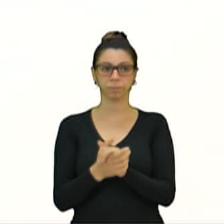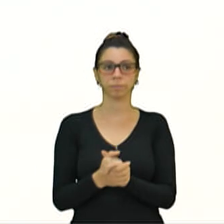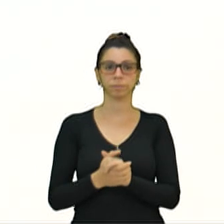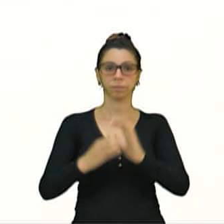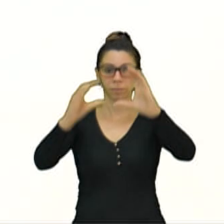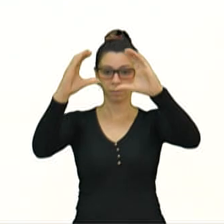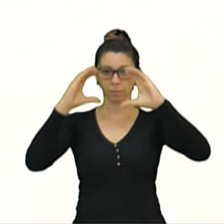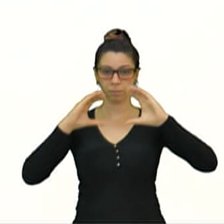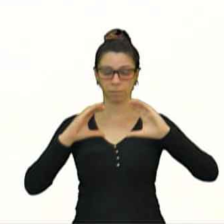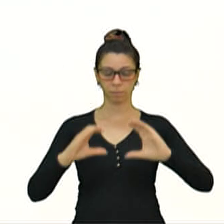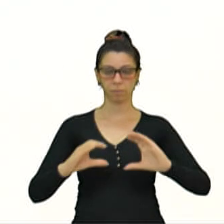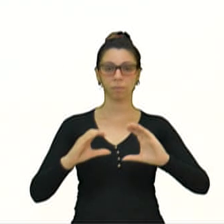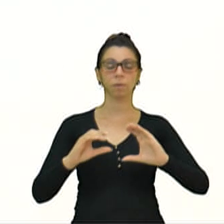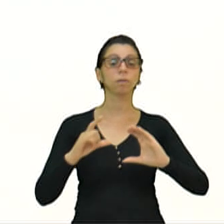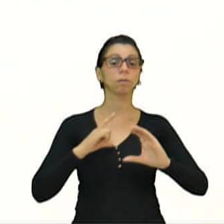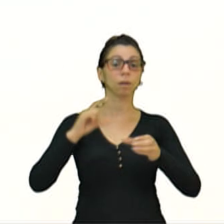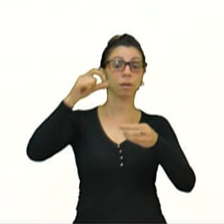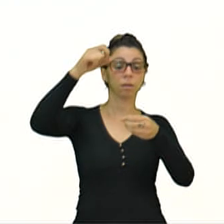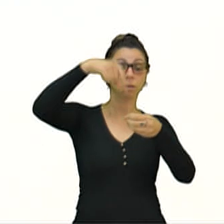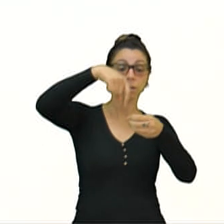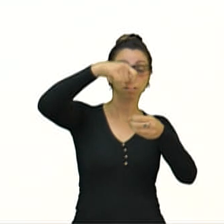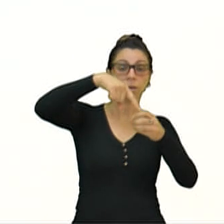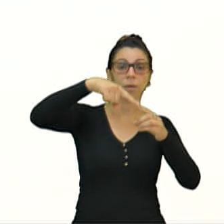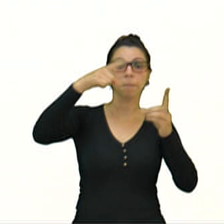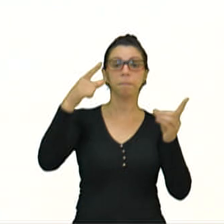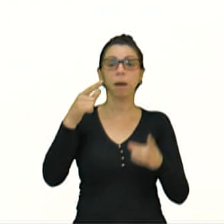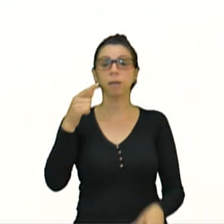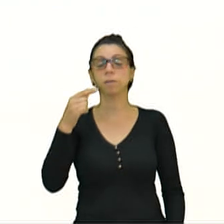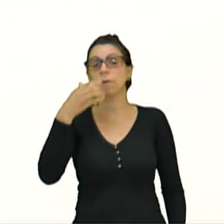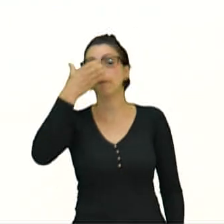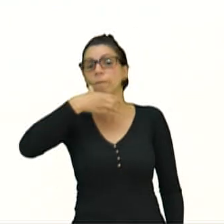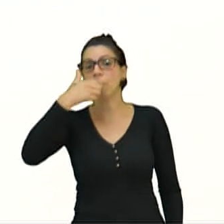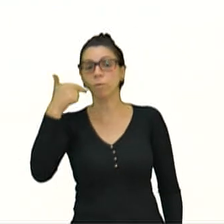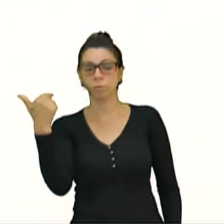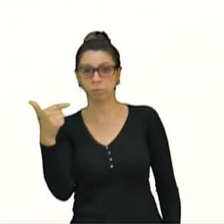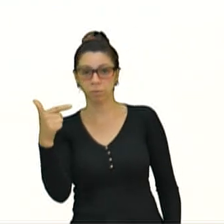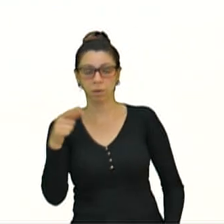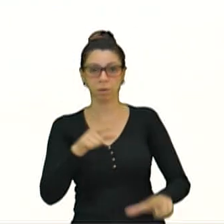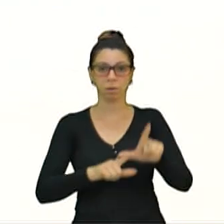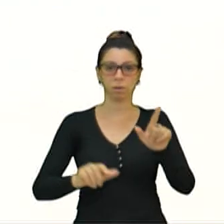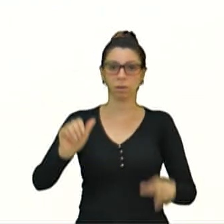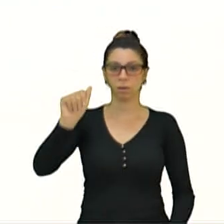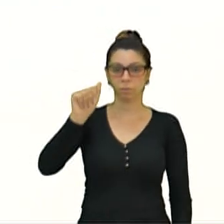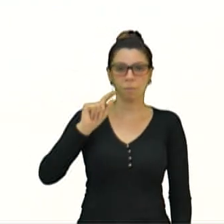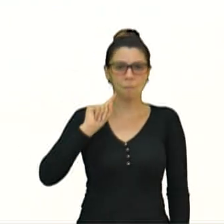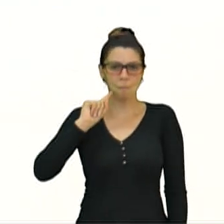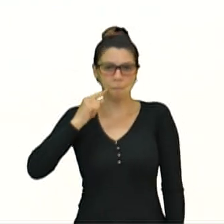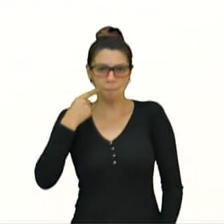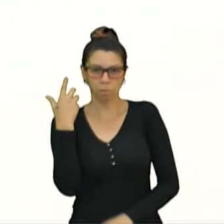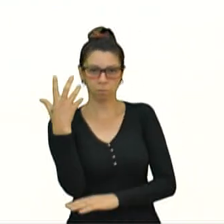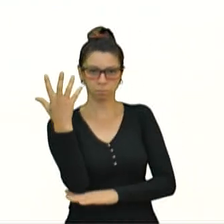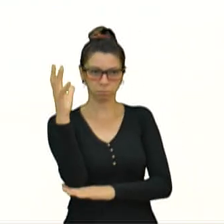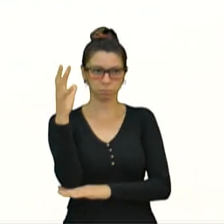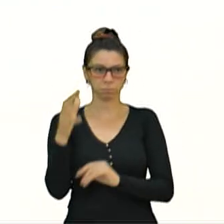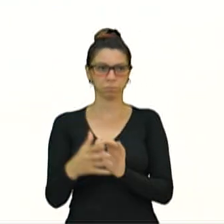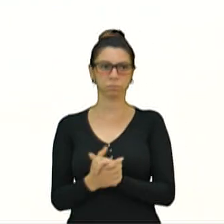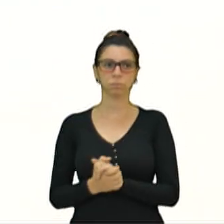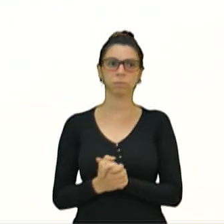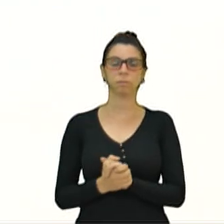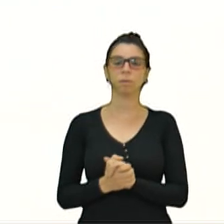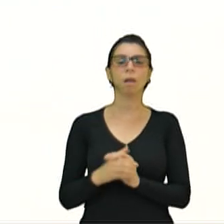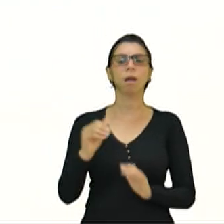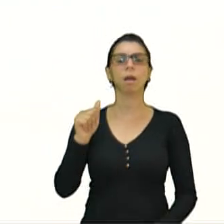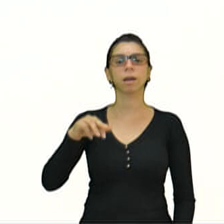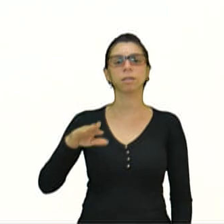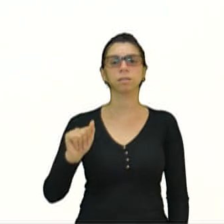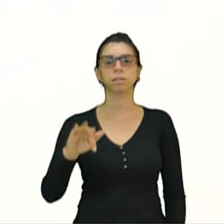a que produz sementes, mas não forma frutos é letra A, o limoeiro, letra B, a